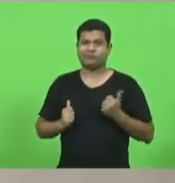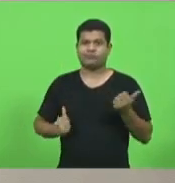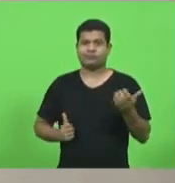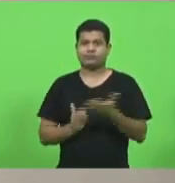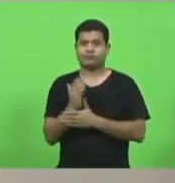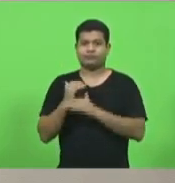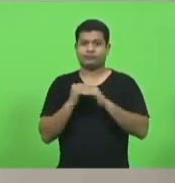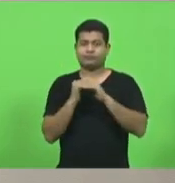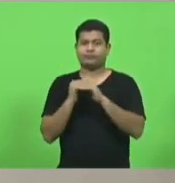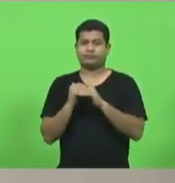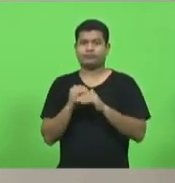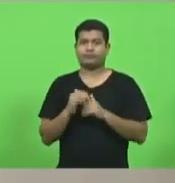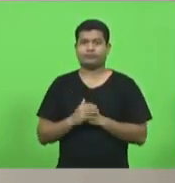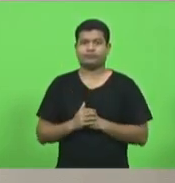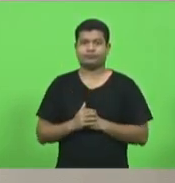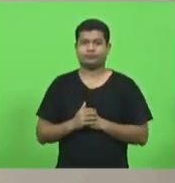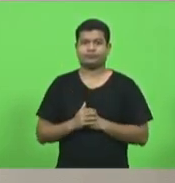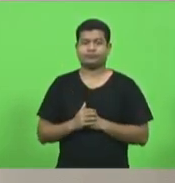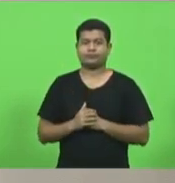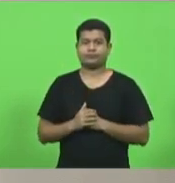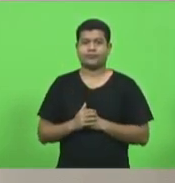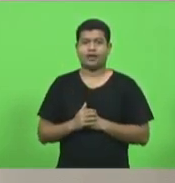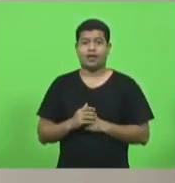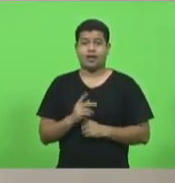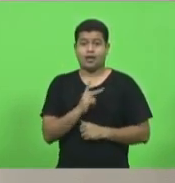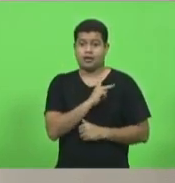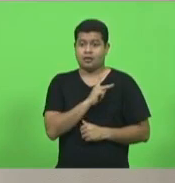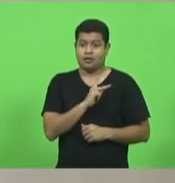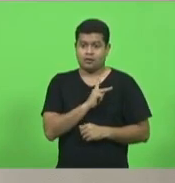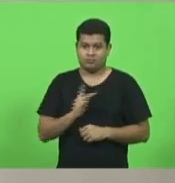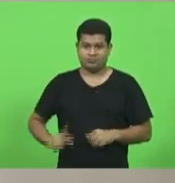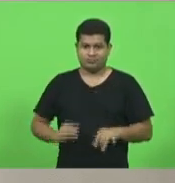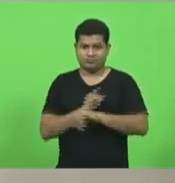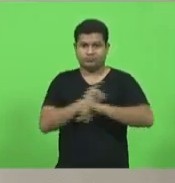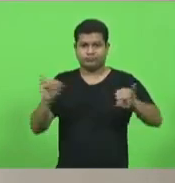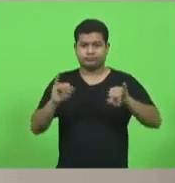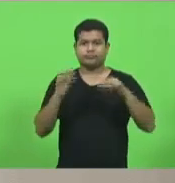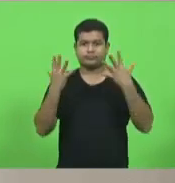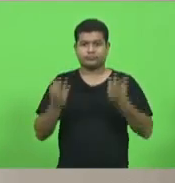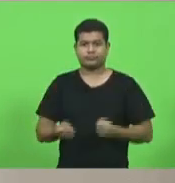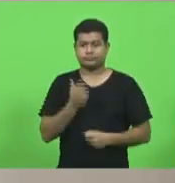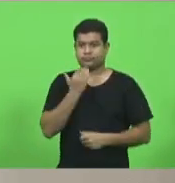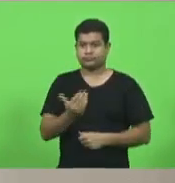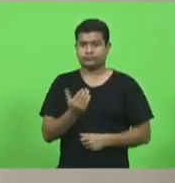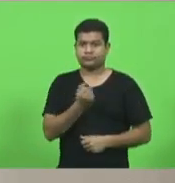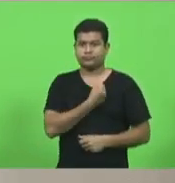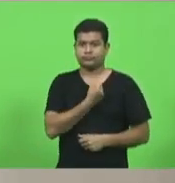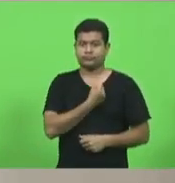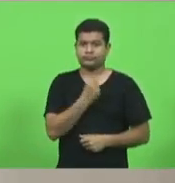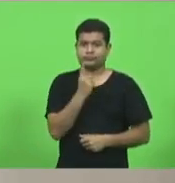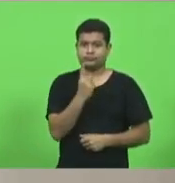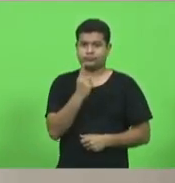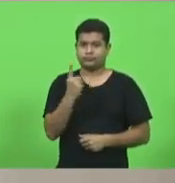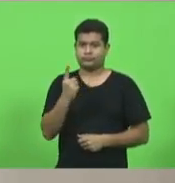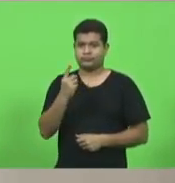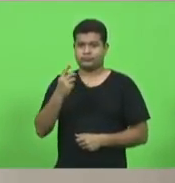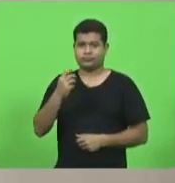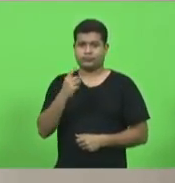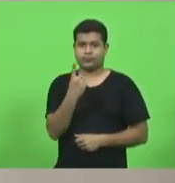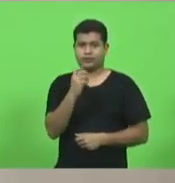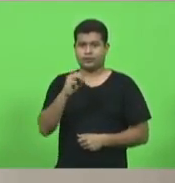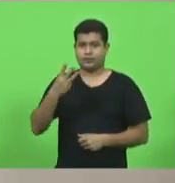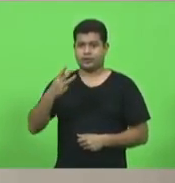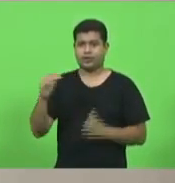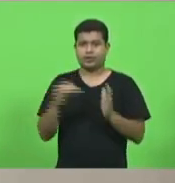unanimidade. Esta presidência comunica que defere os seguintes requerimentos. Requerimentos 103 a 147.